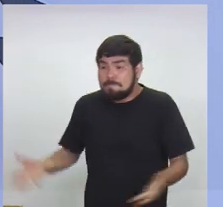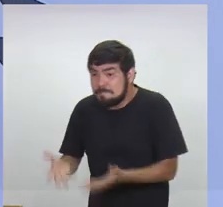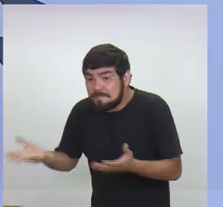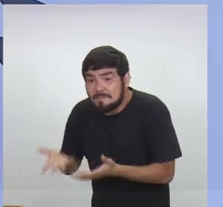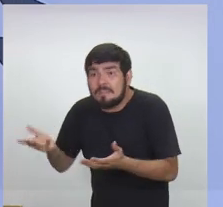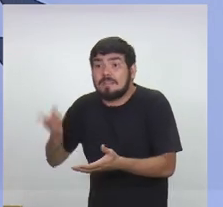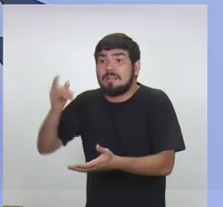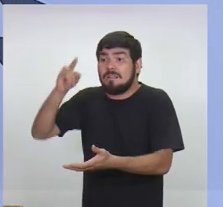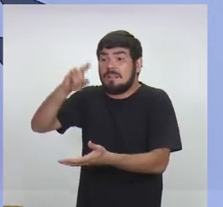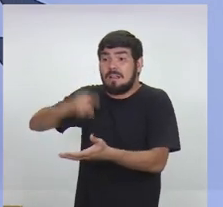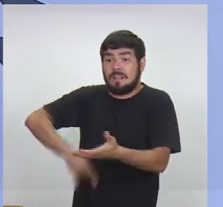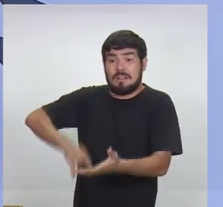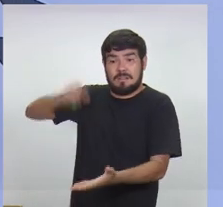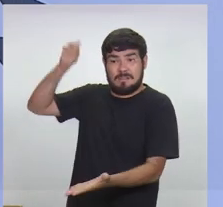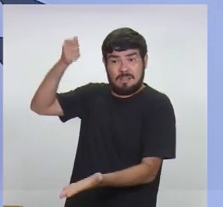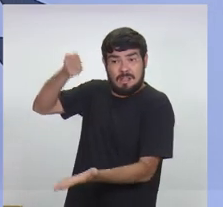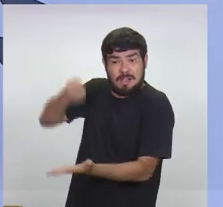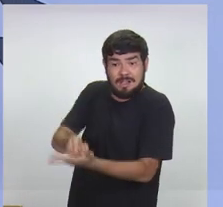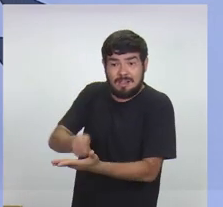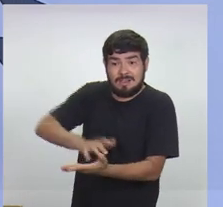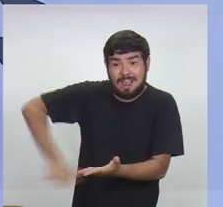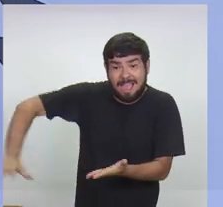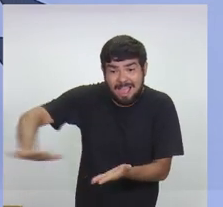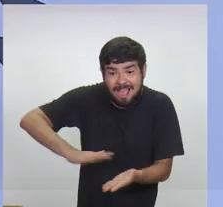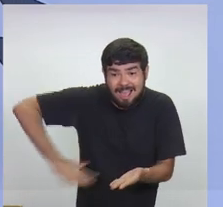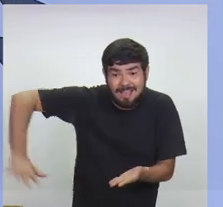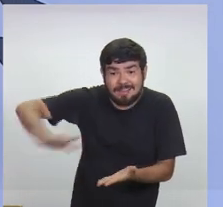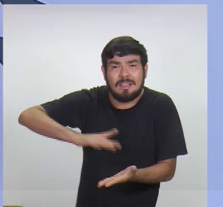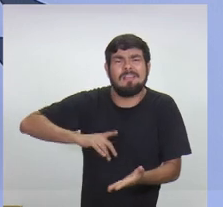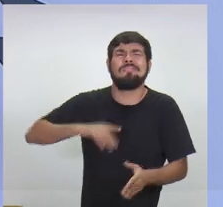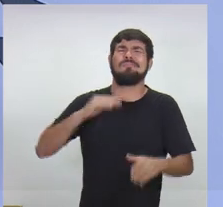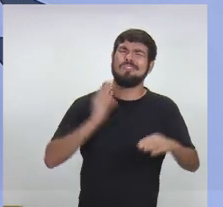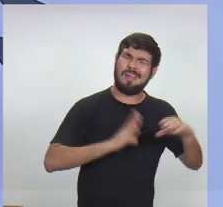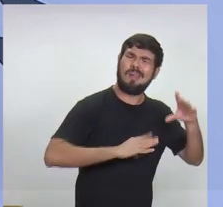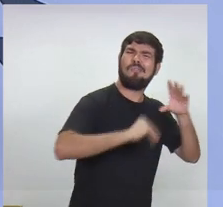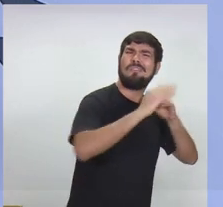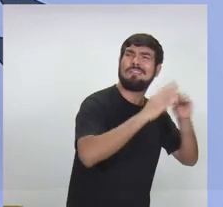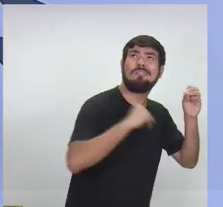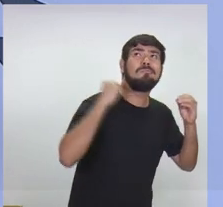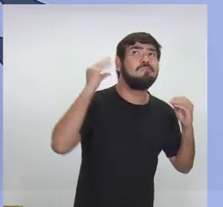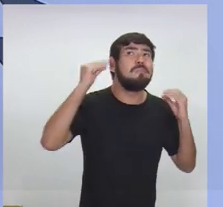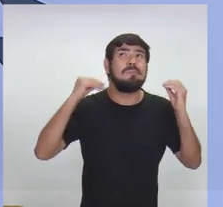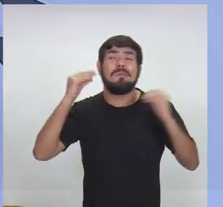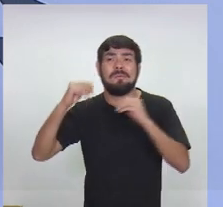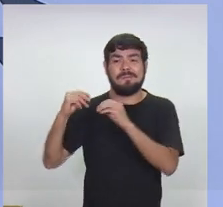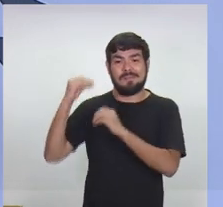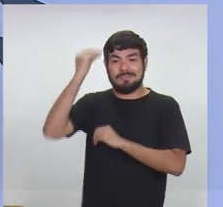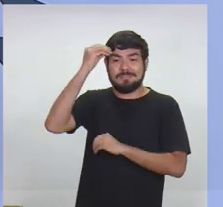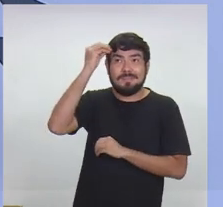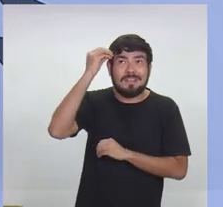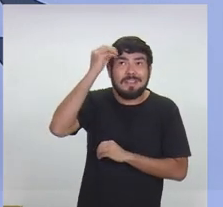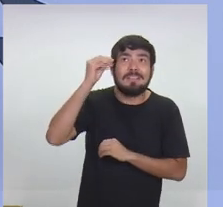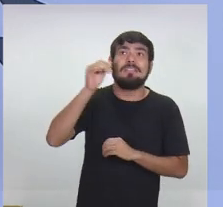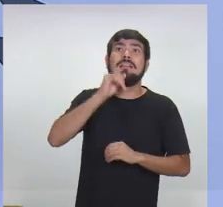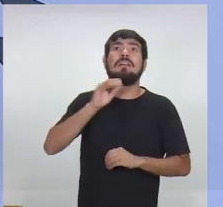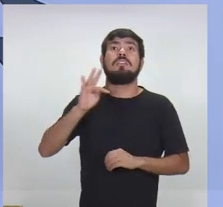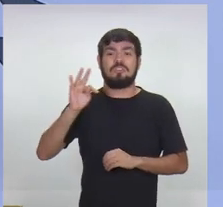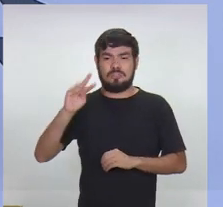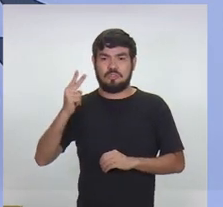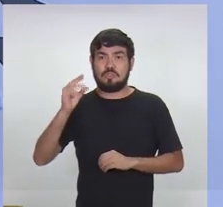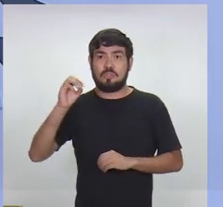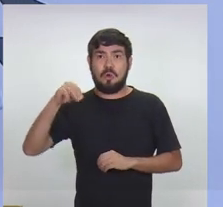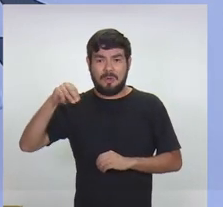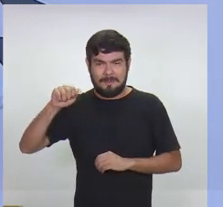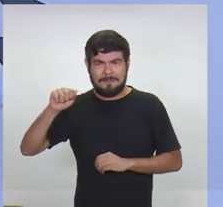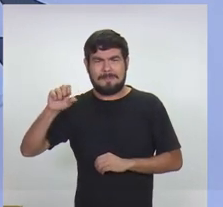fundiária tô conversando com muita gente experiente e é nesse assunto tô conversando contou mais meirelles que